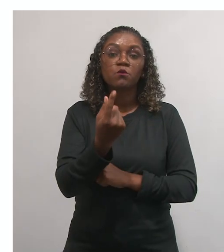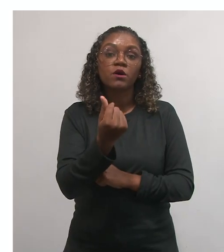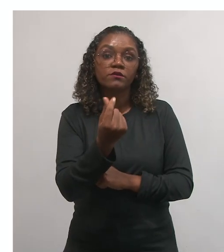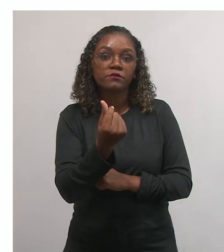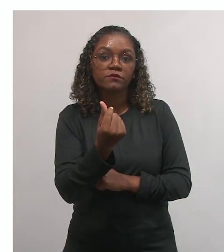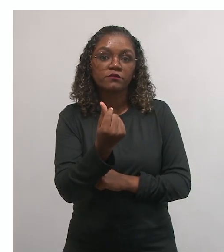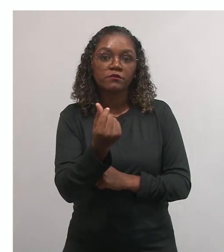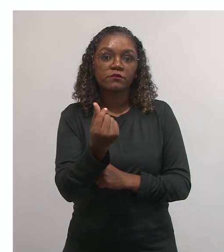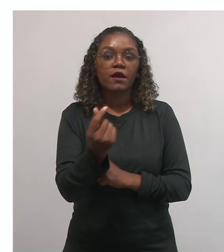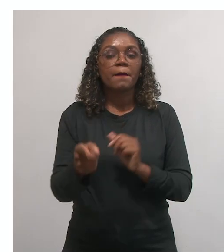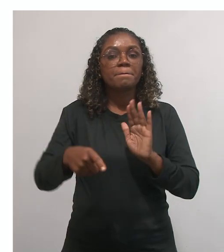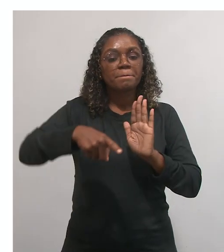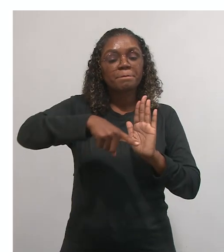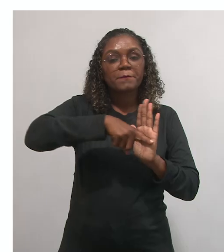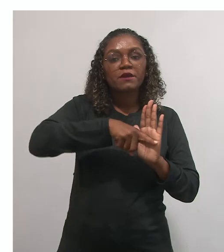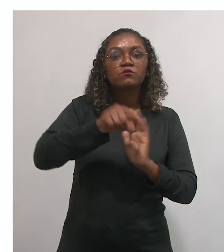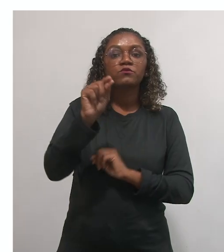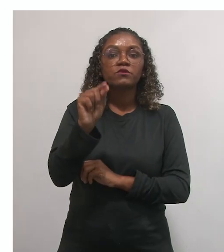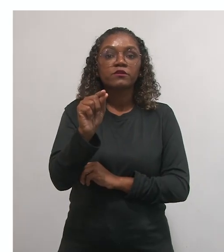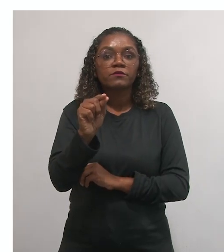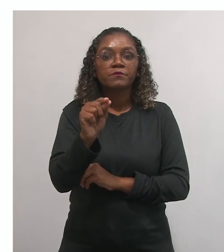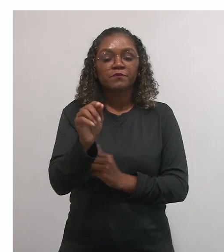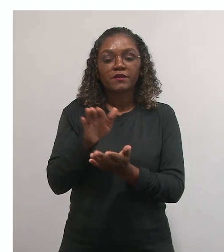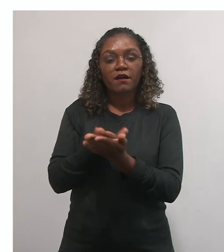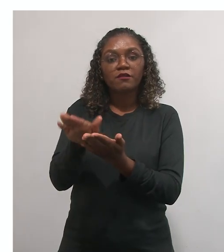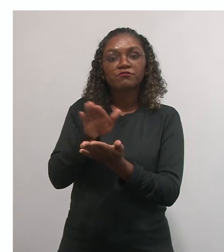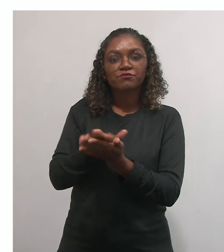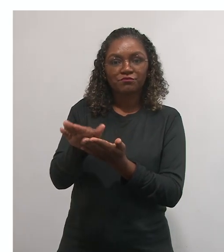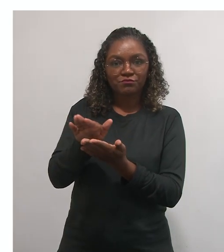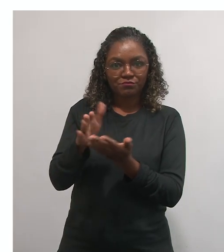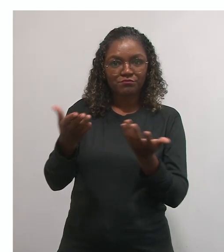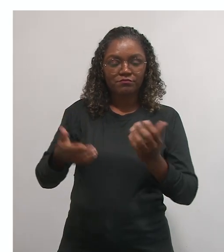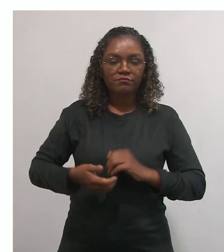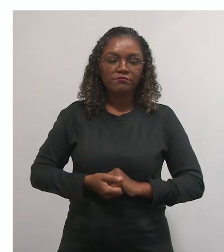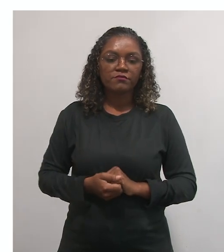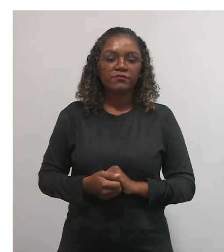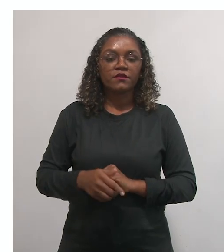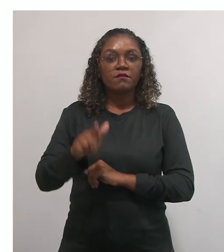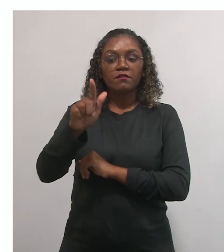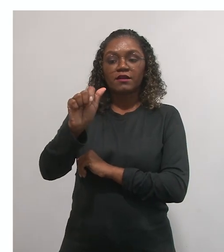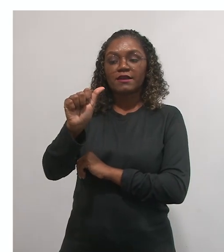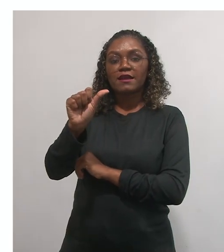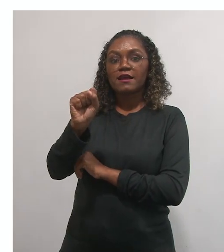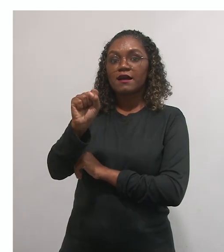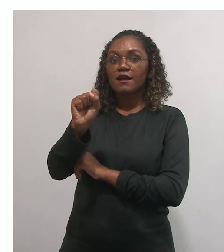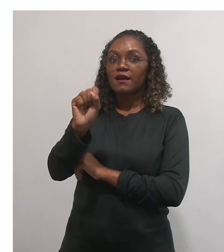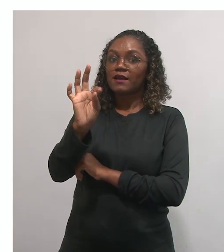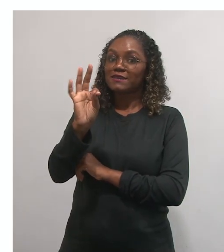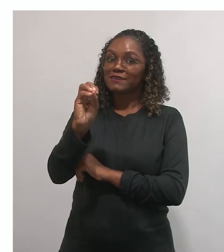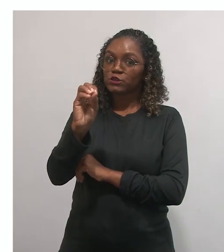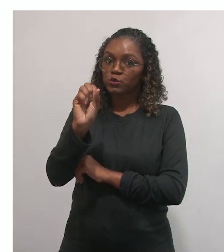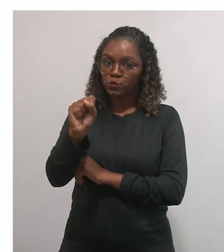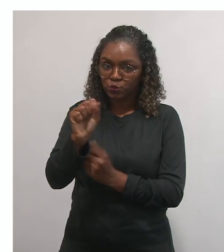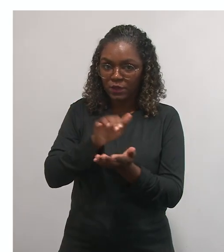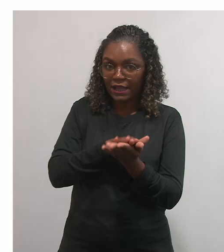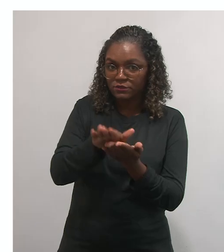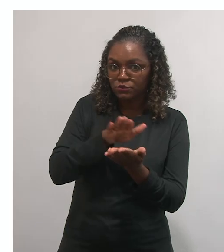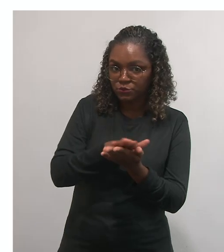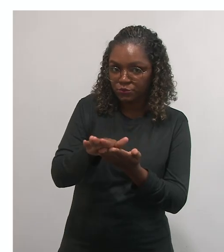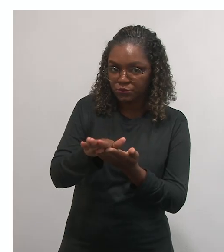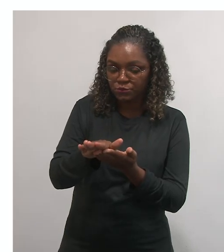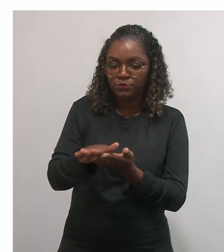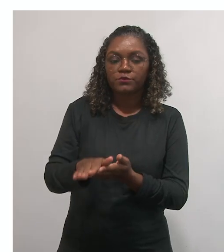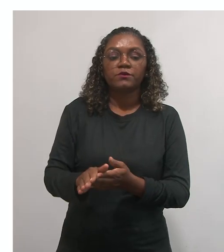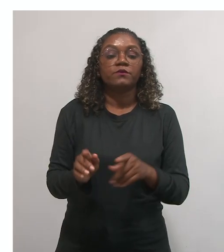gastos variáveis lembrando que quando a gente fala em gastos engloba os custos e as despesas variáveis e tem